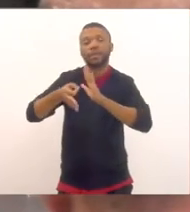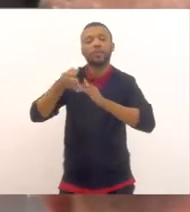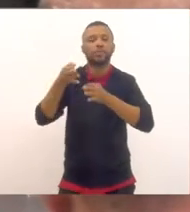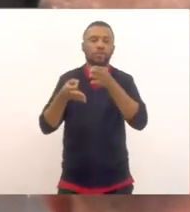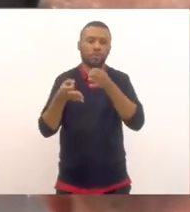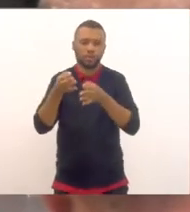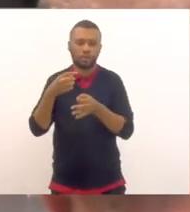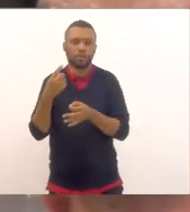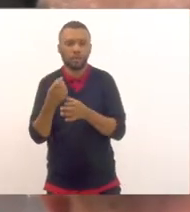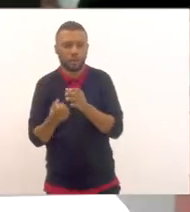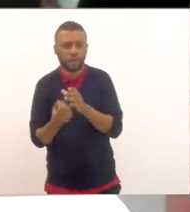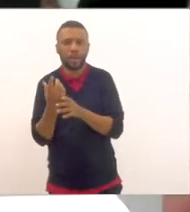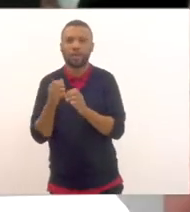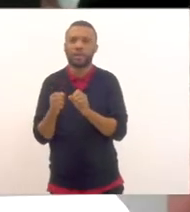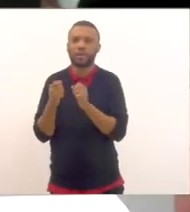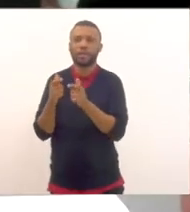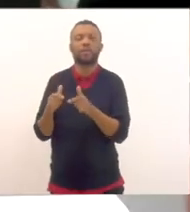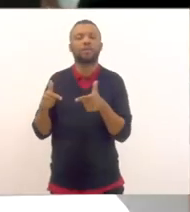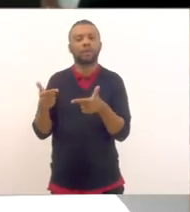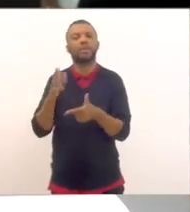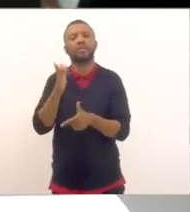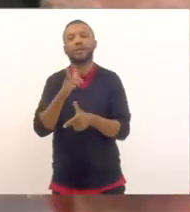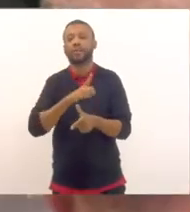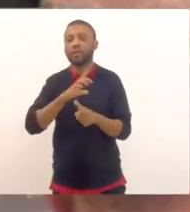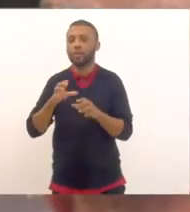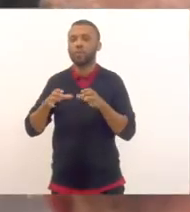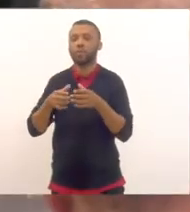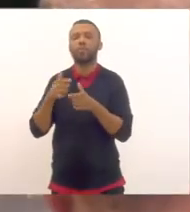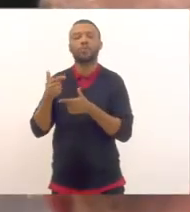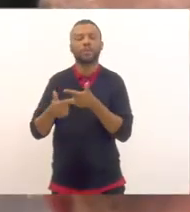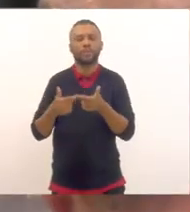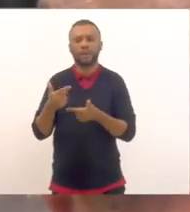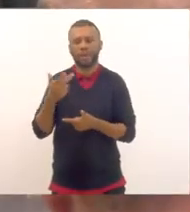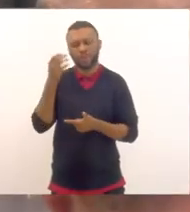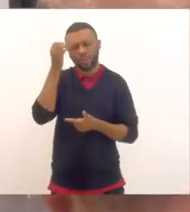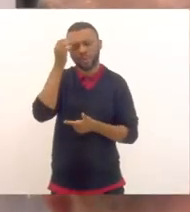justamente para que possa pegar essa força já com um grupo de galinha